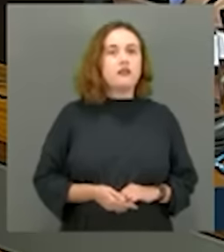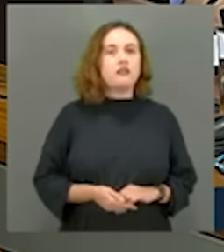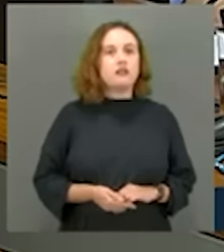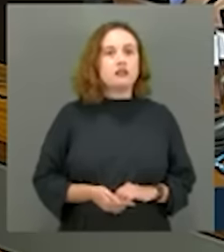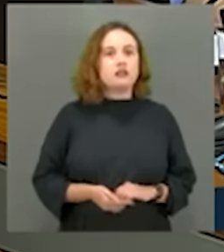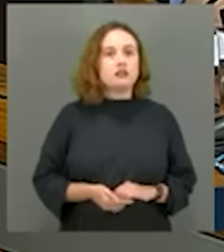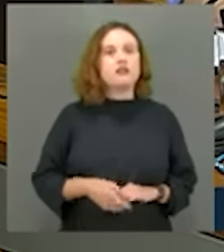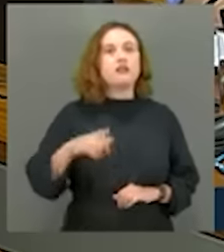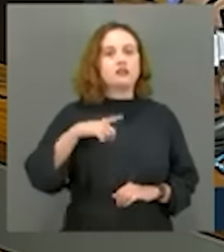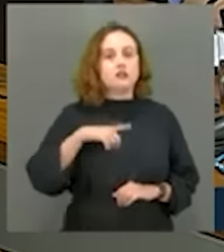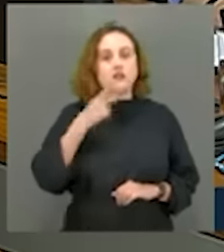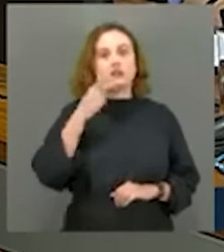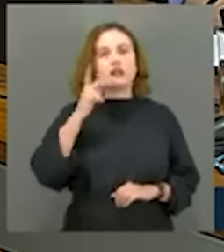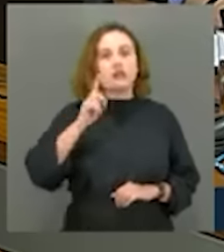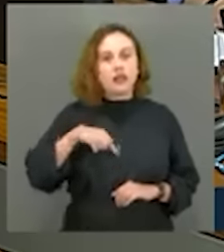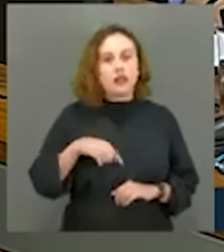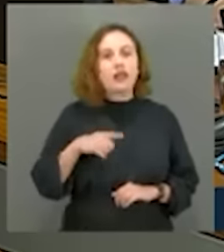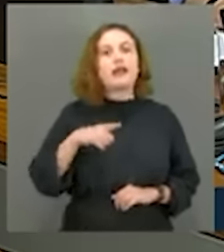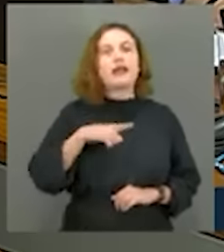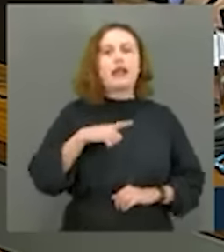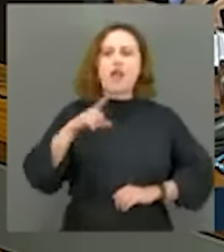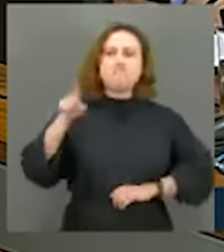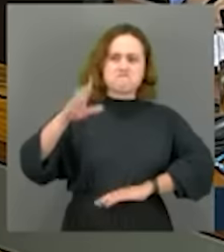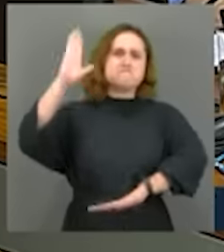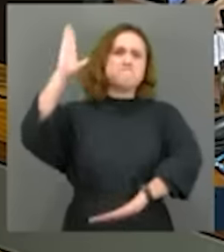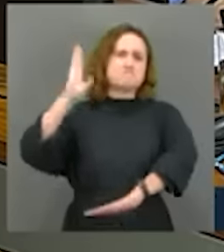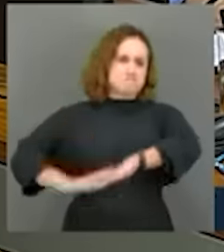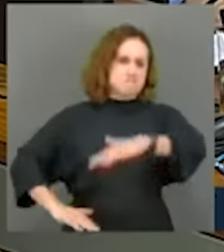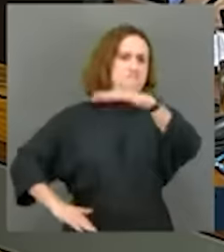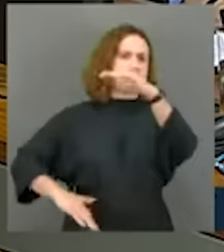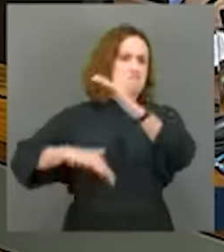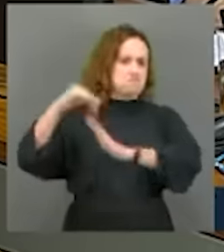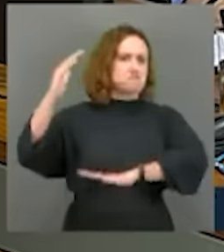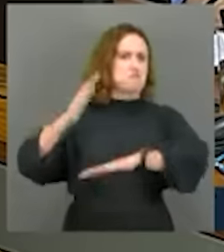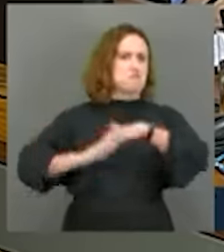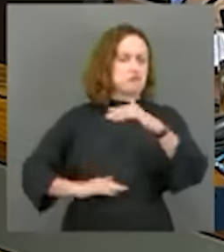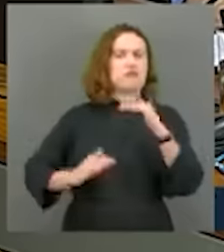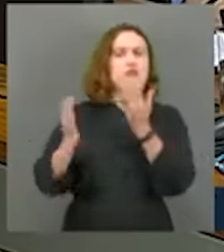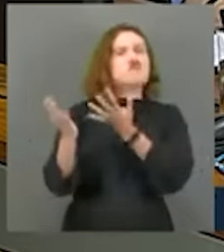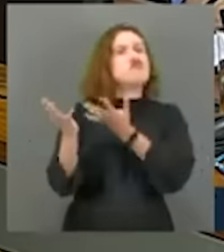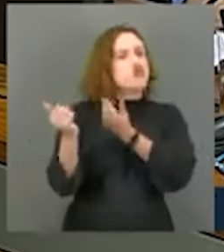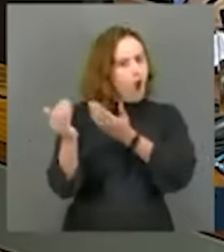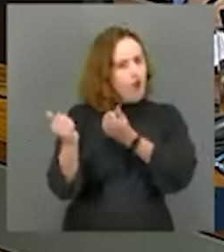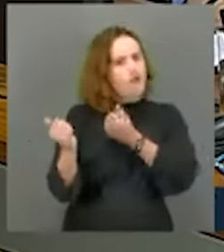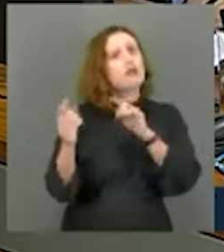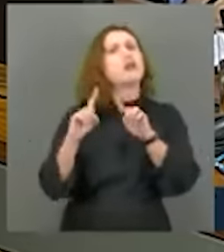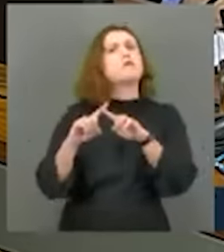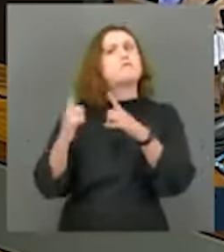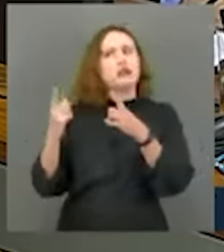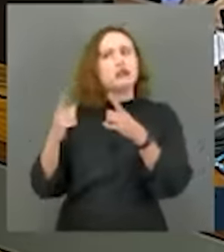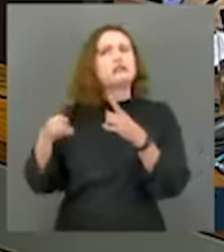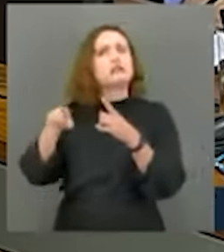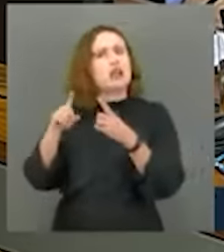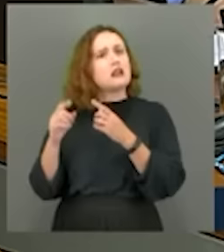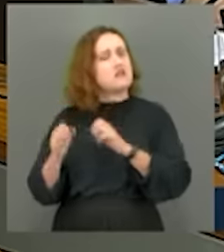um competente apesar da terra idade vossa excelência você o prazer de nos quadros do seu partido